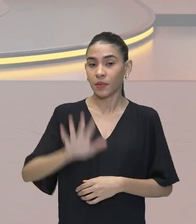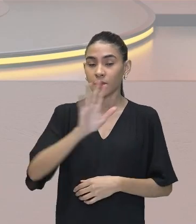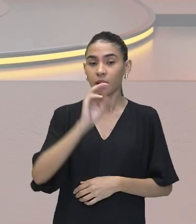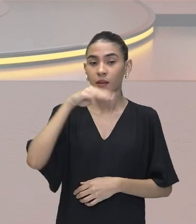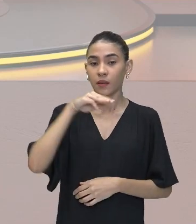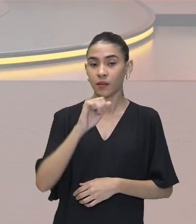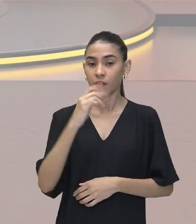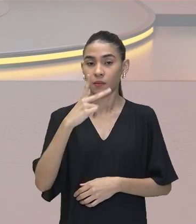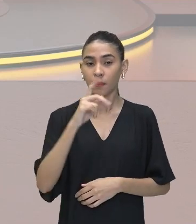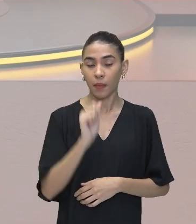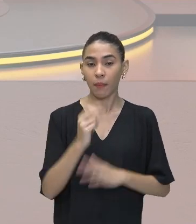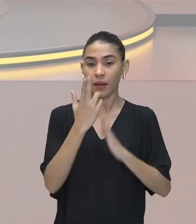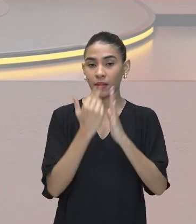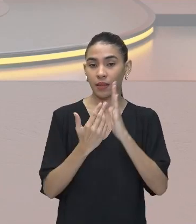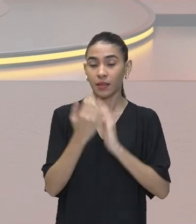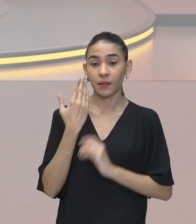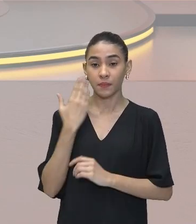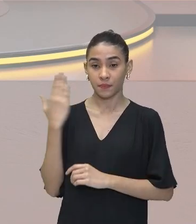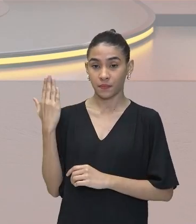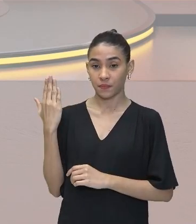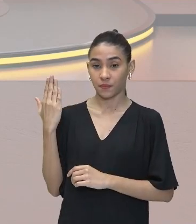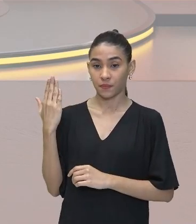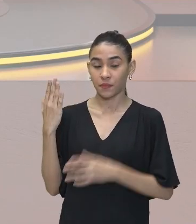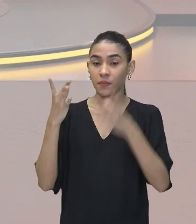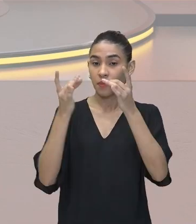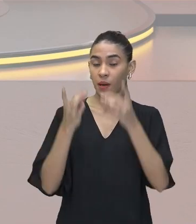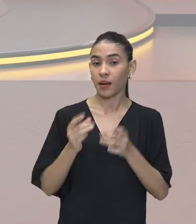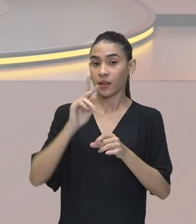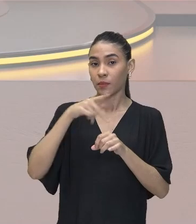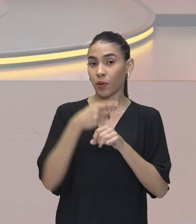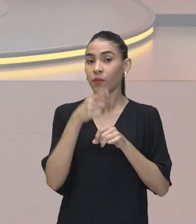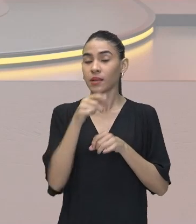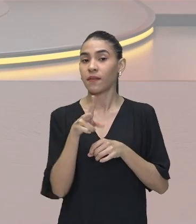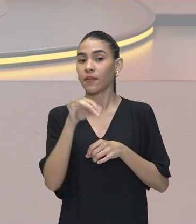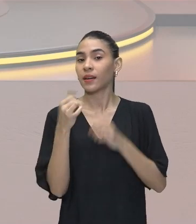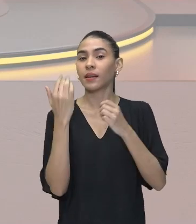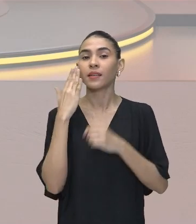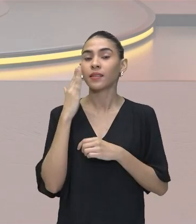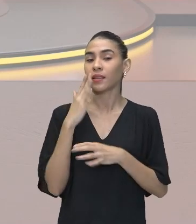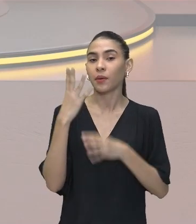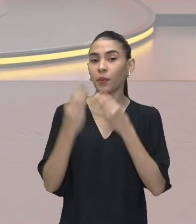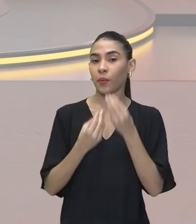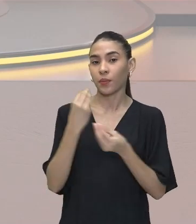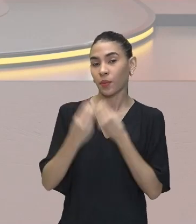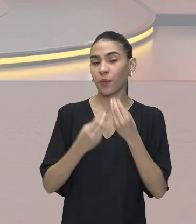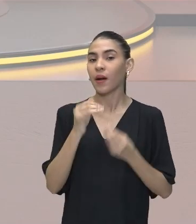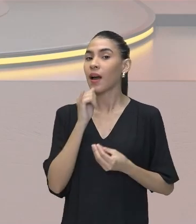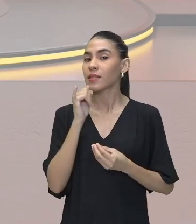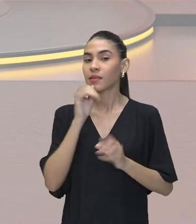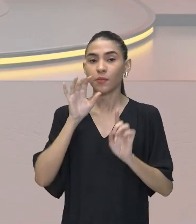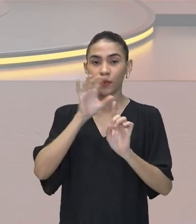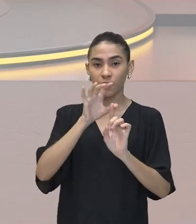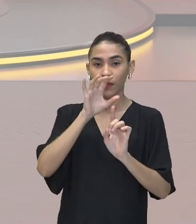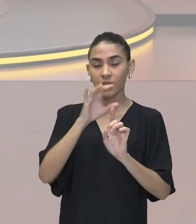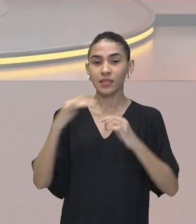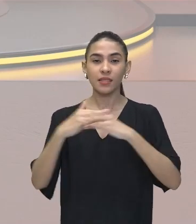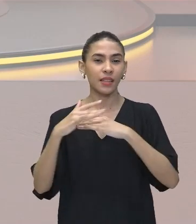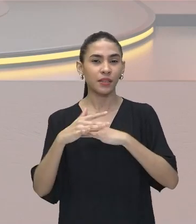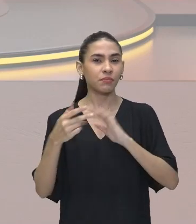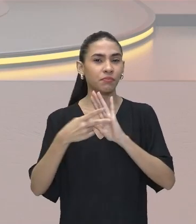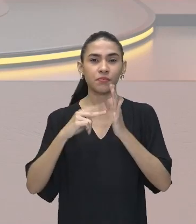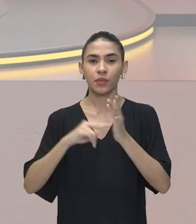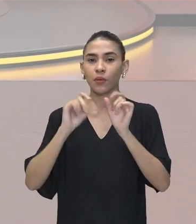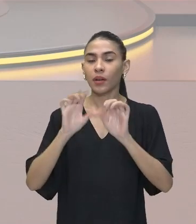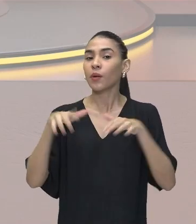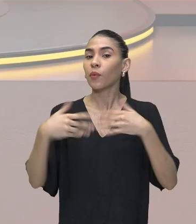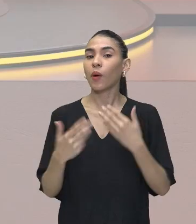ver a seguir com maiores detalhes e vocês vão entender do que se trata essa questão da influência da cidade, que regiões